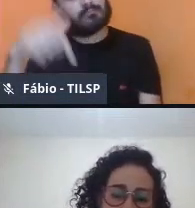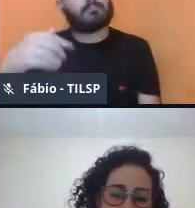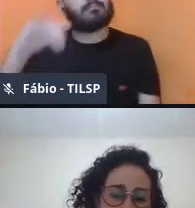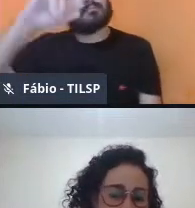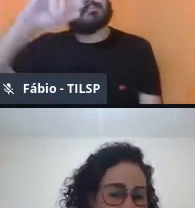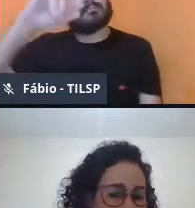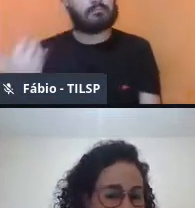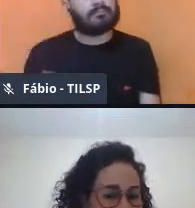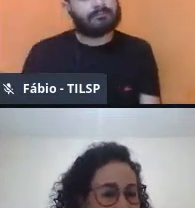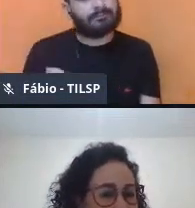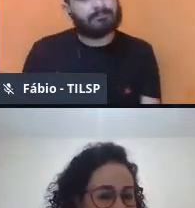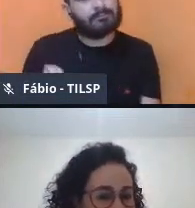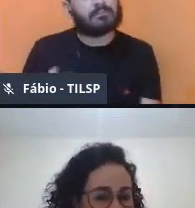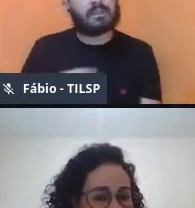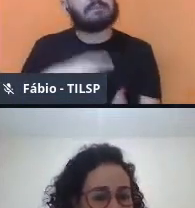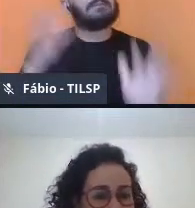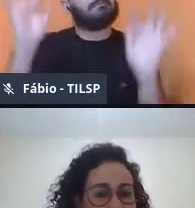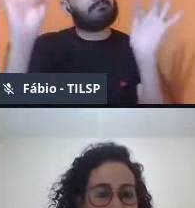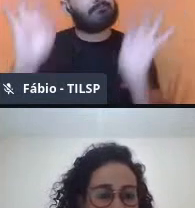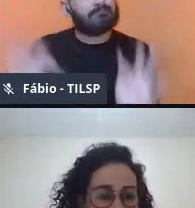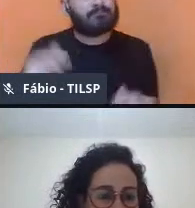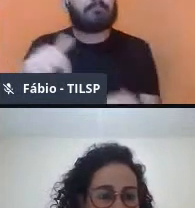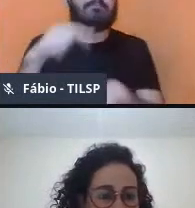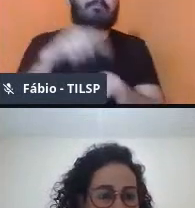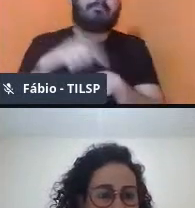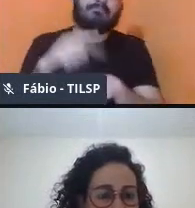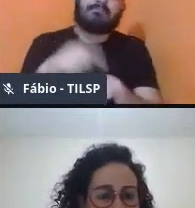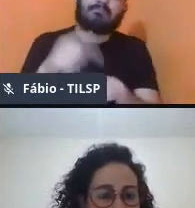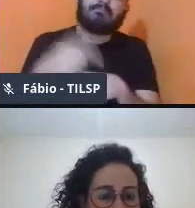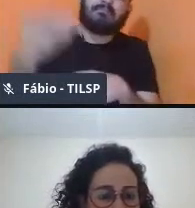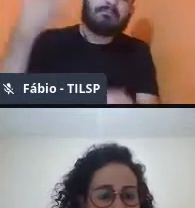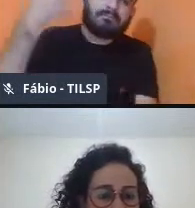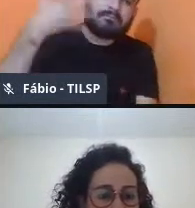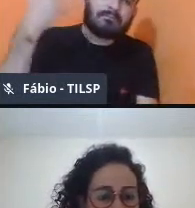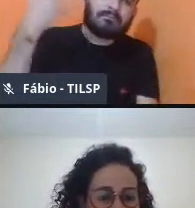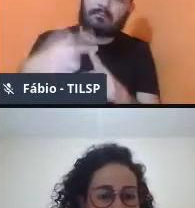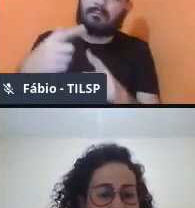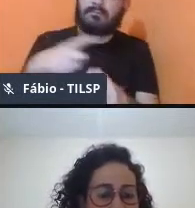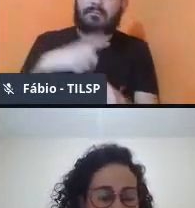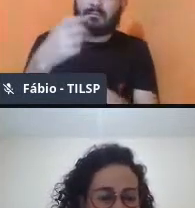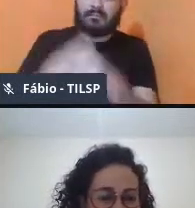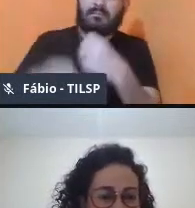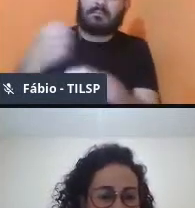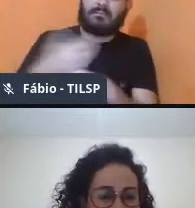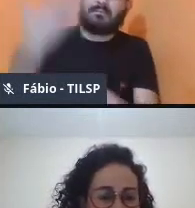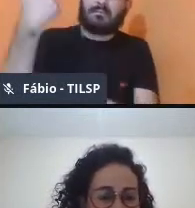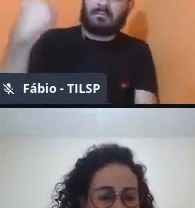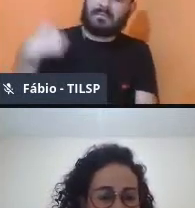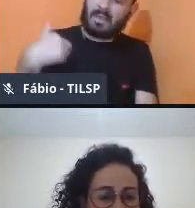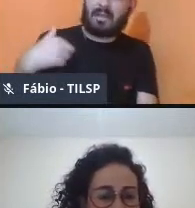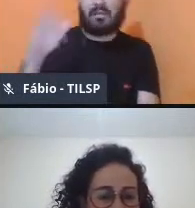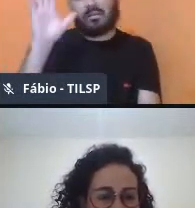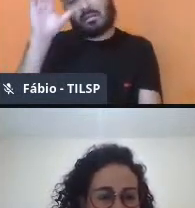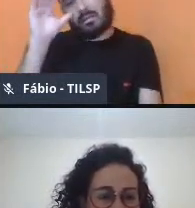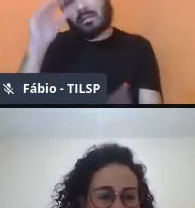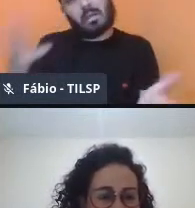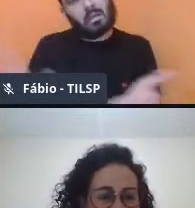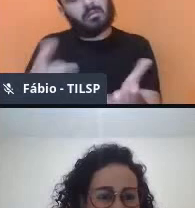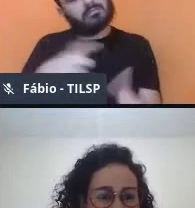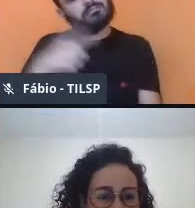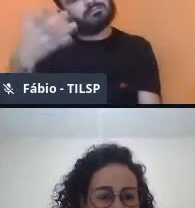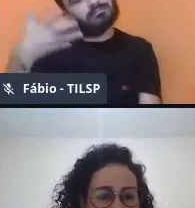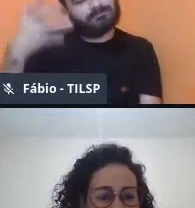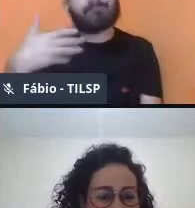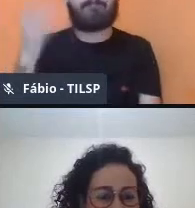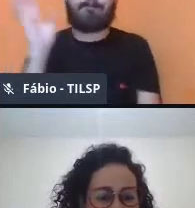fico muito feliz de estar aqui falando para vocês, até porque ano passado era eu, né, no lugar, então é muito bacana estar assim.